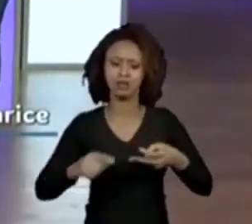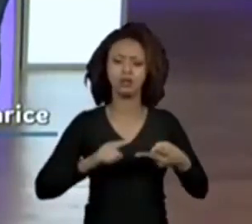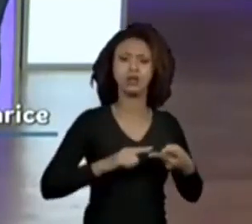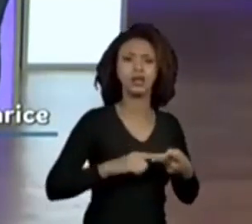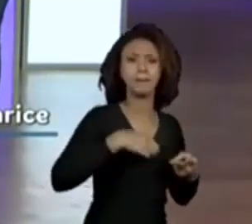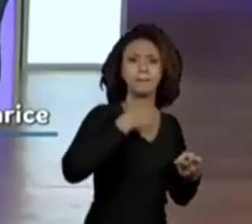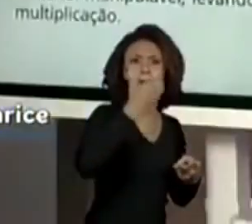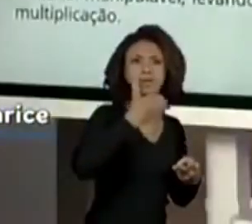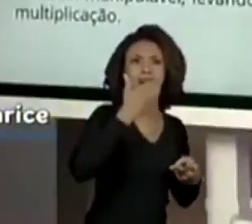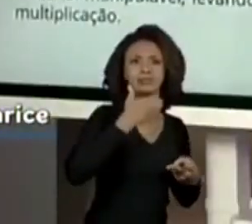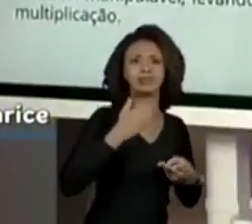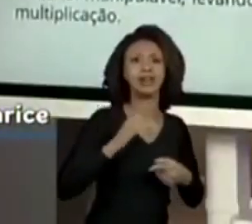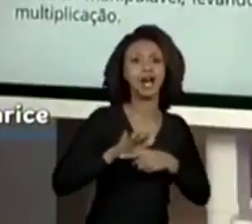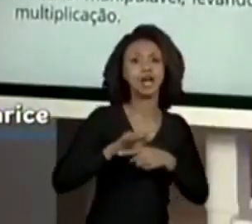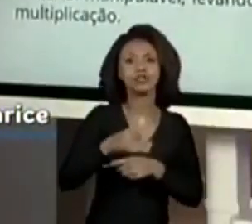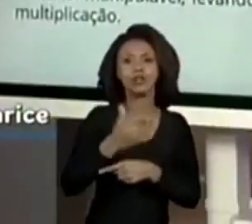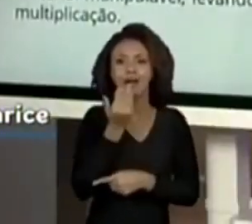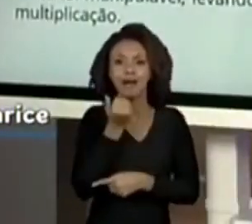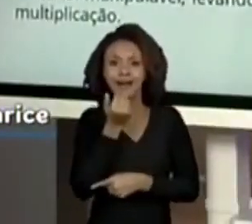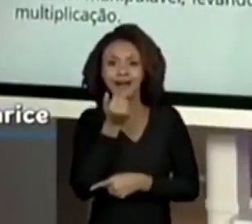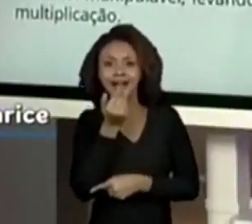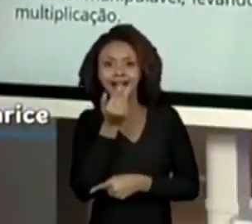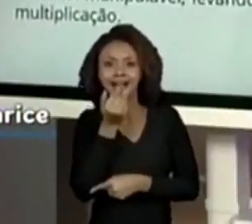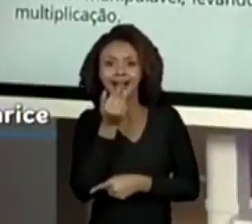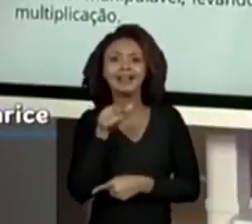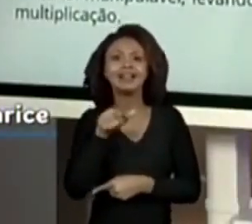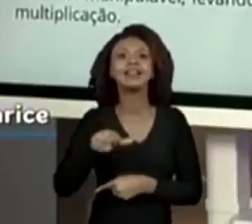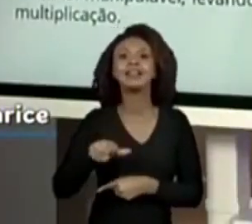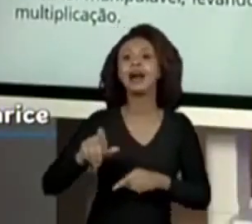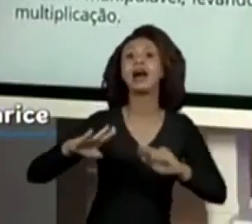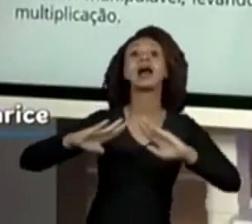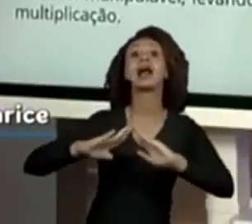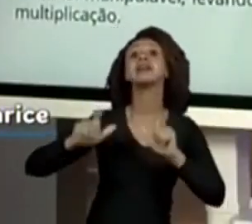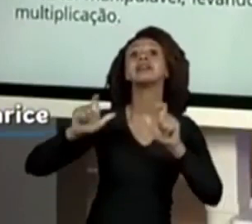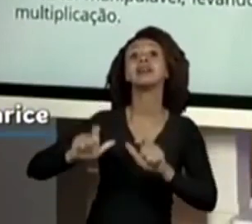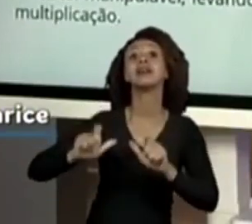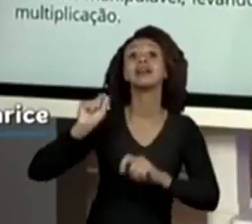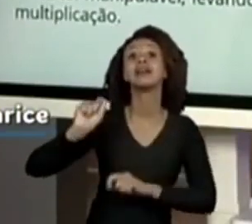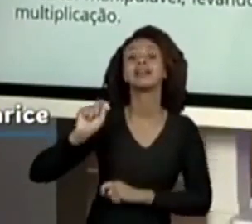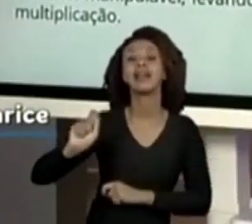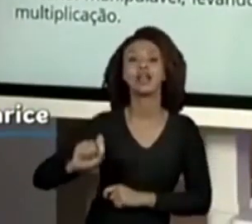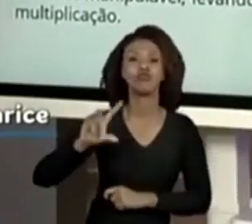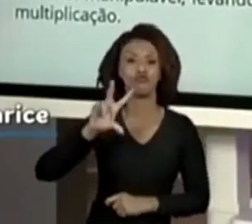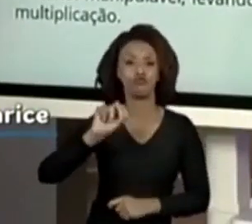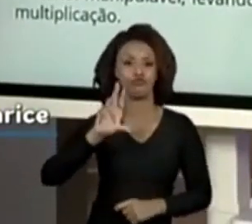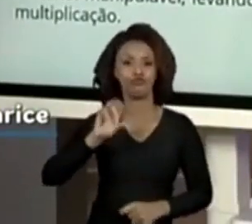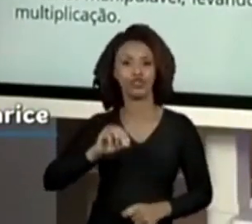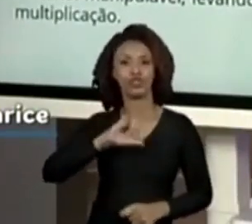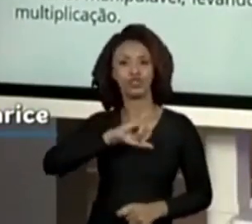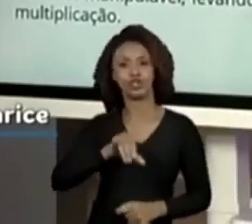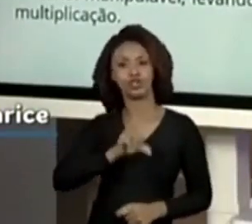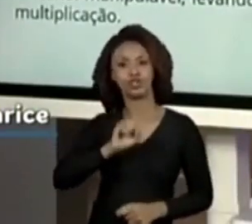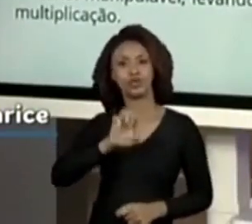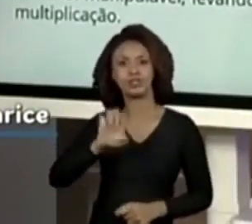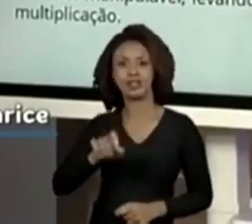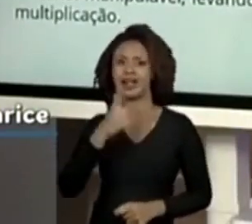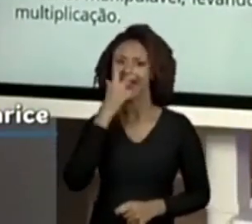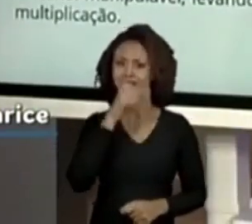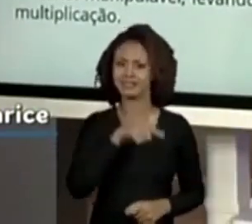para o lanche daquela criançada toda na casa do seu José, né? A professora Fran disse até que vai ficar com muita